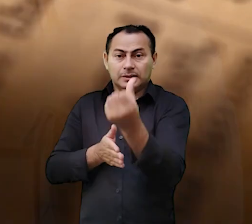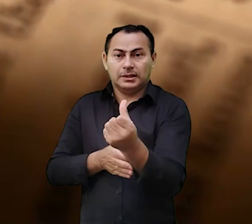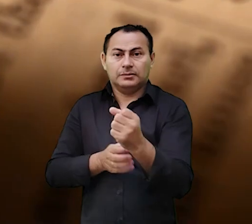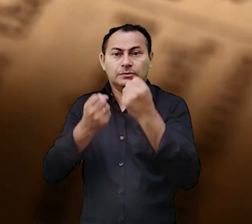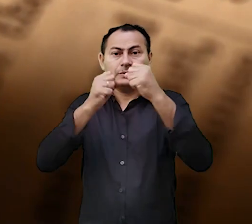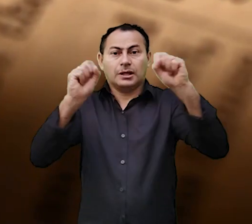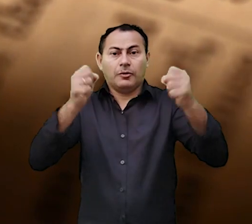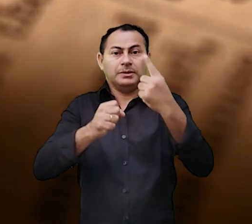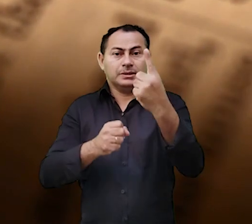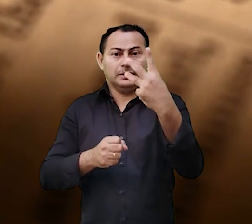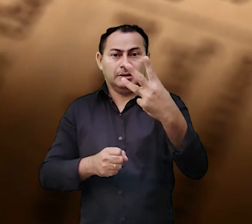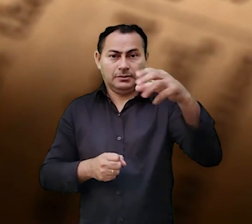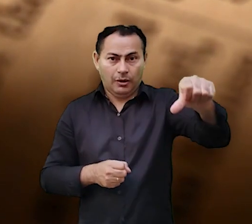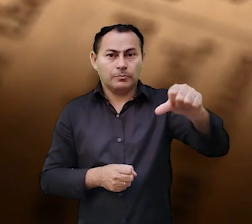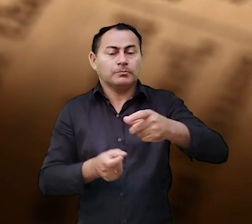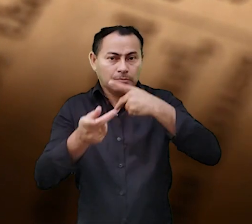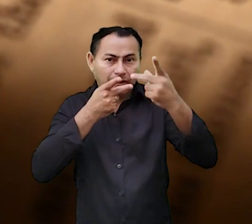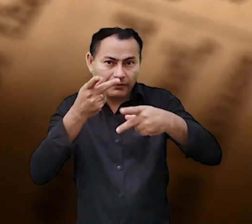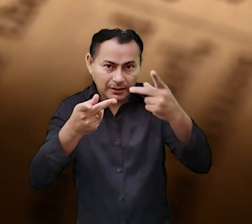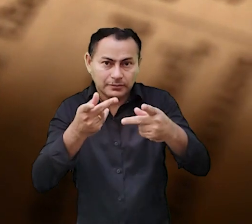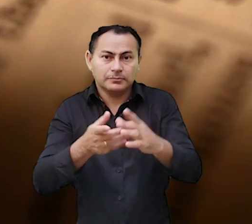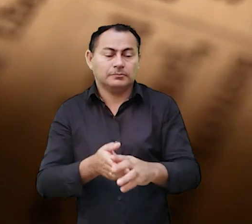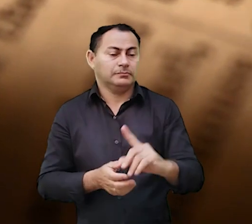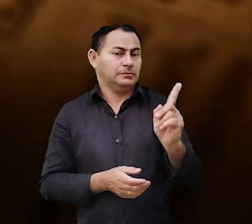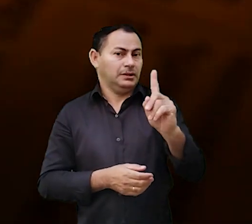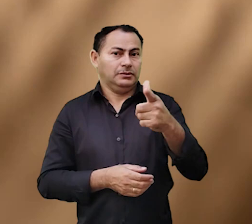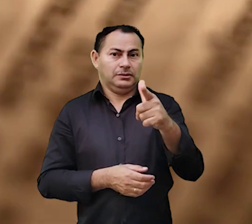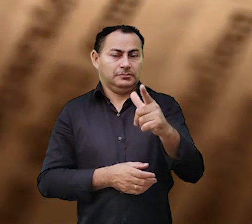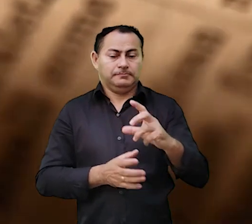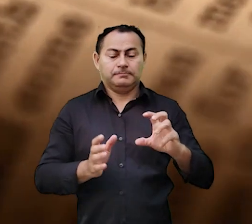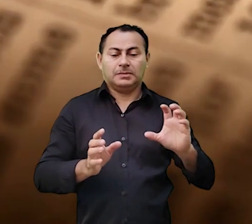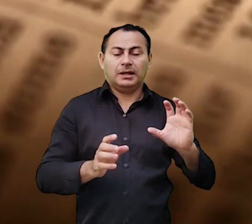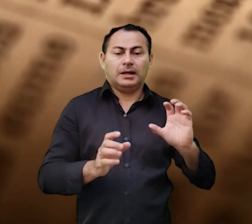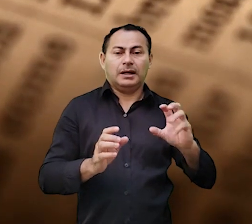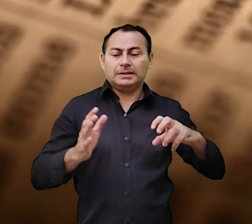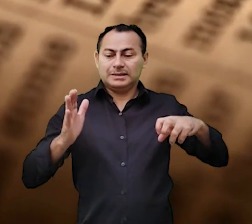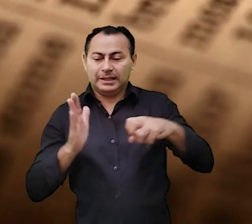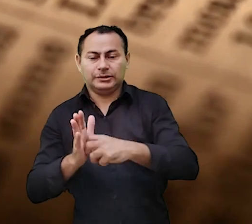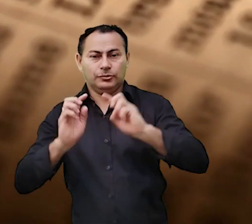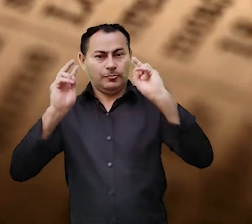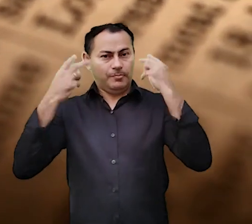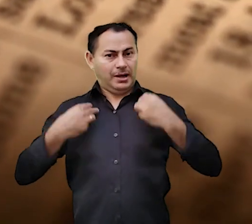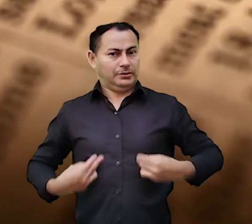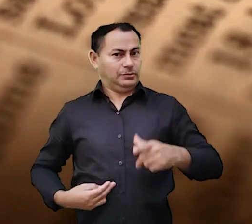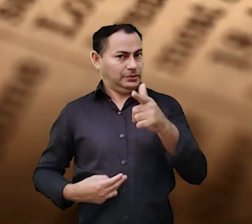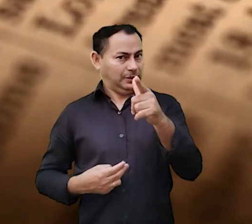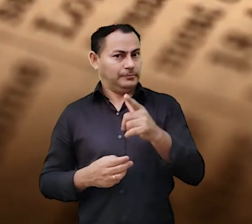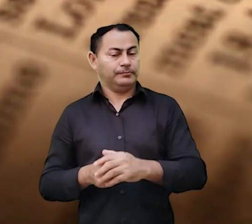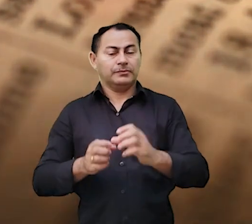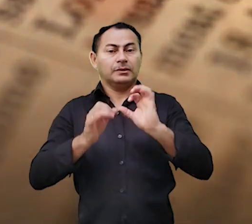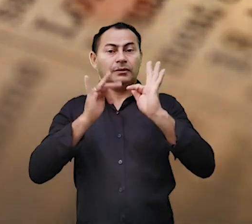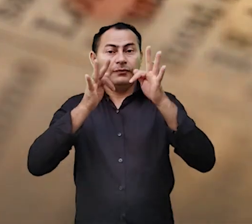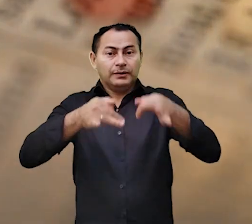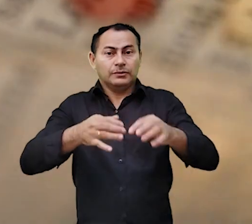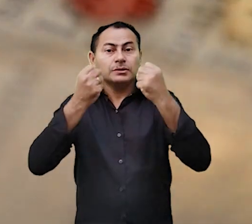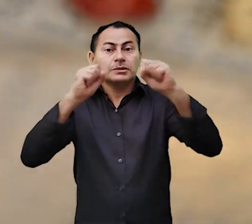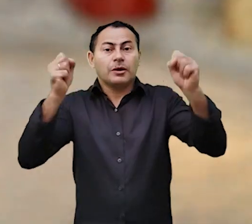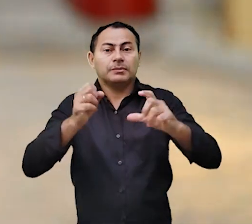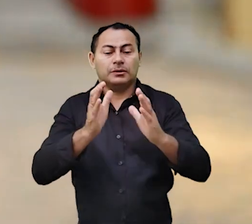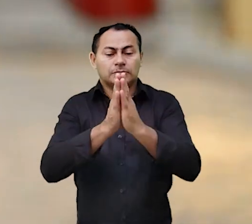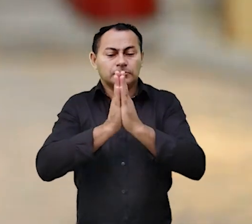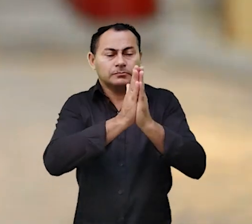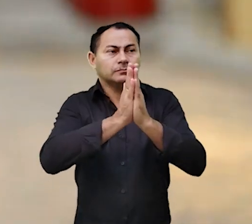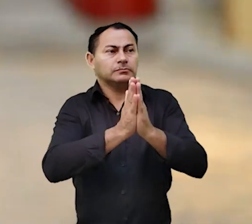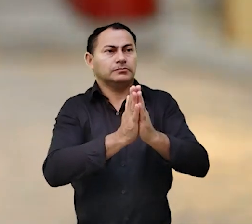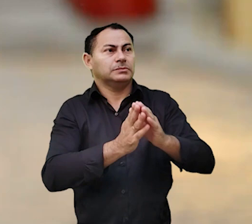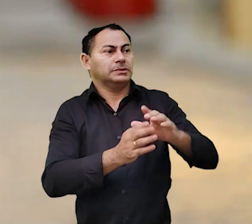do Salmo 139 está dizendo que não existe acidente humano. No final do Salmo existe uma oração de